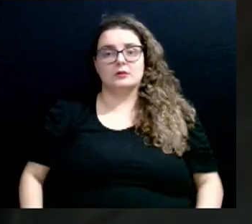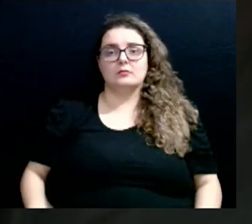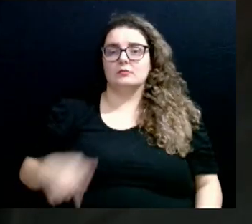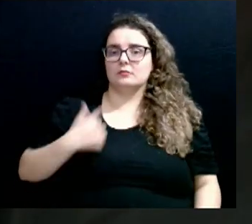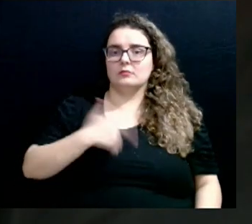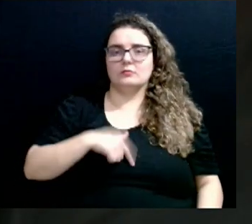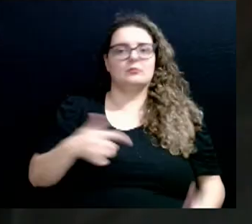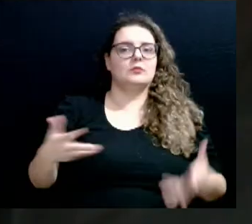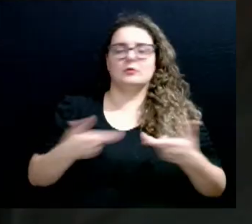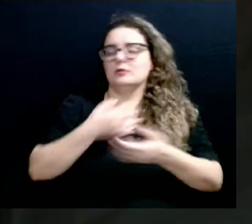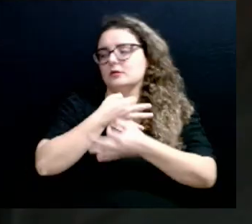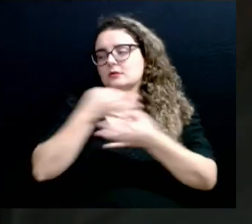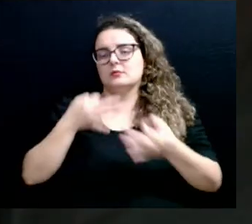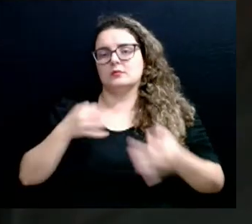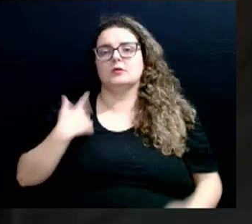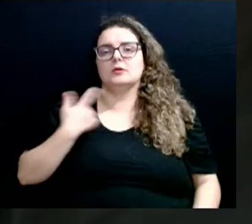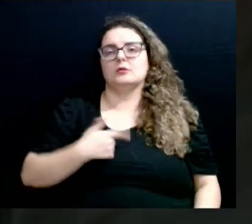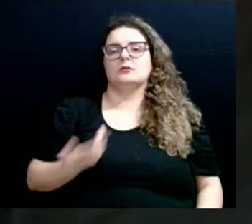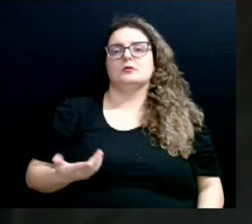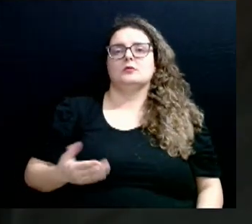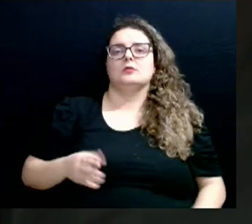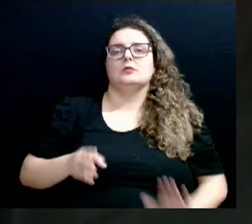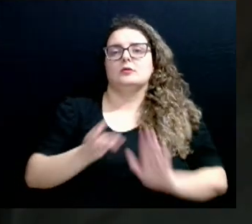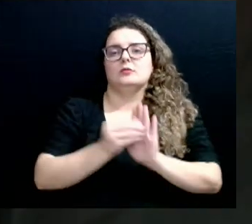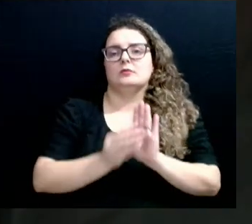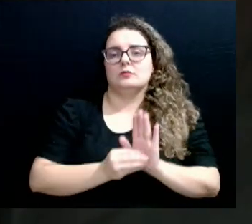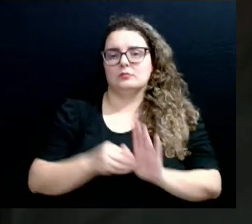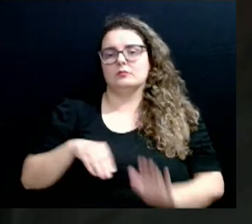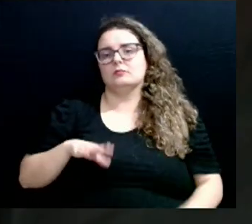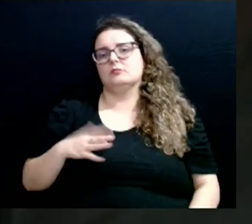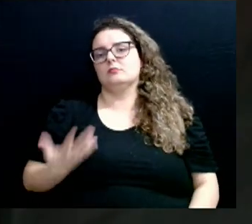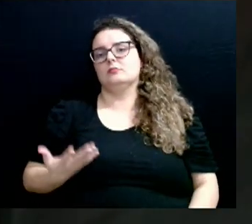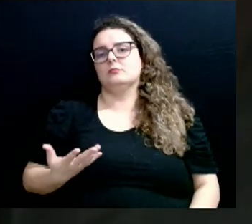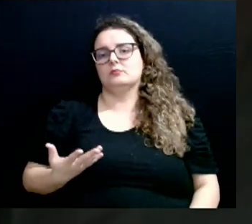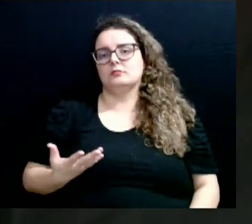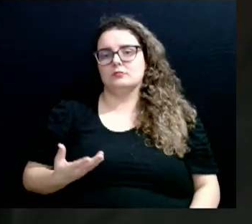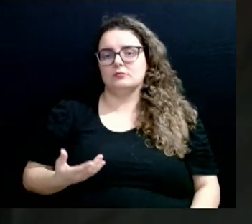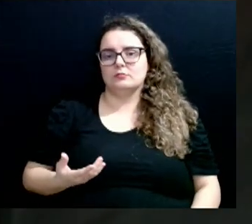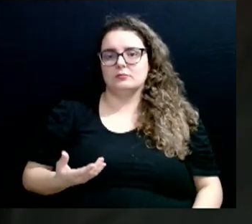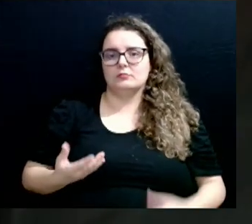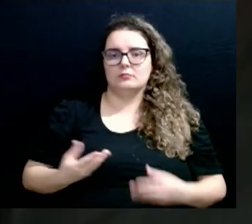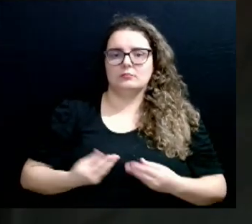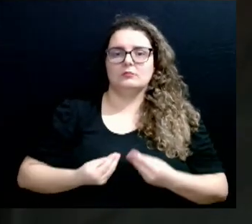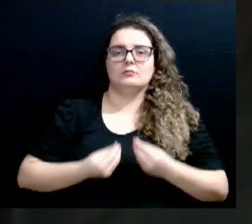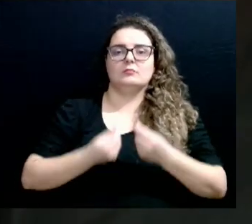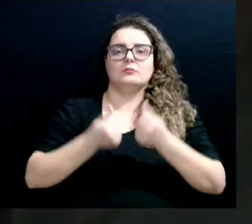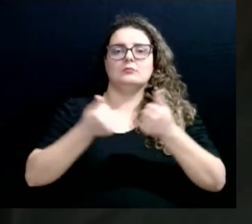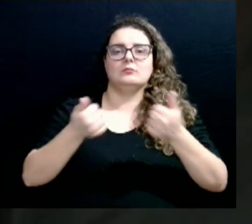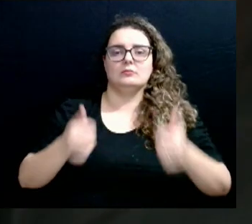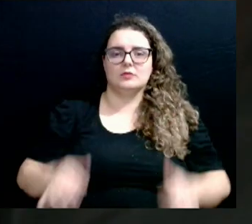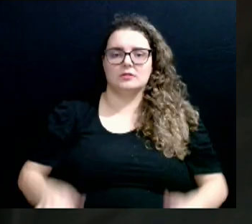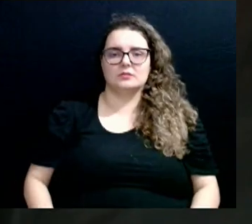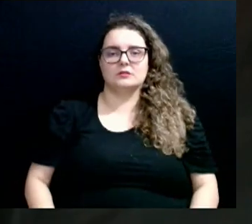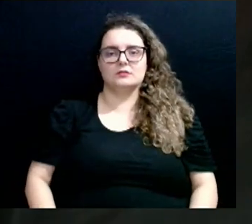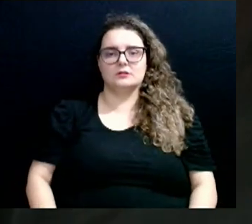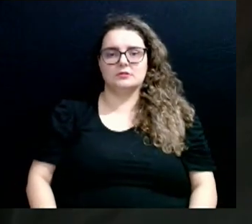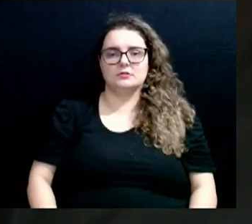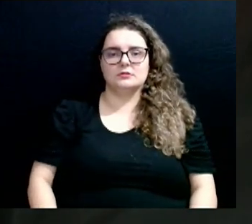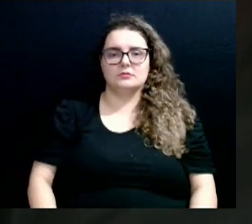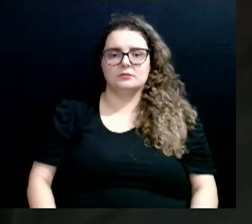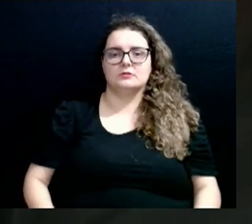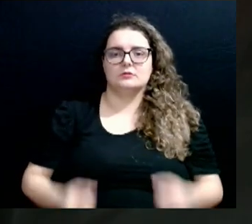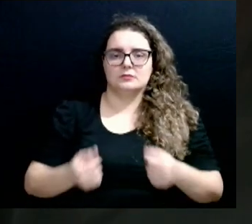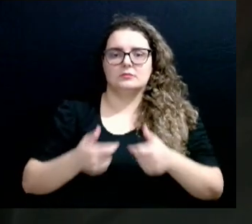magnífico e a gente torna o nosso conteúdo ainda mais grande, né? Mais com peso assim maior para a gente poder